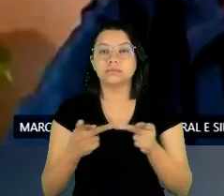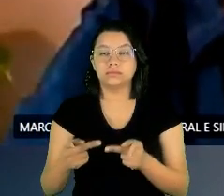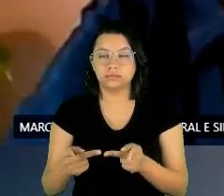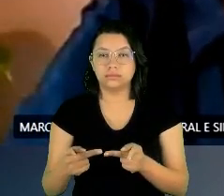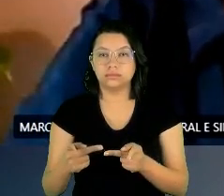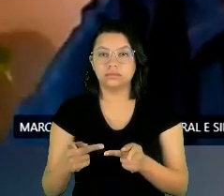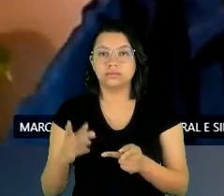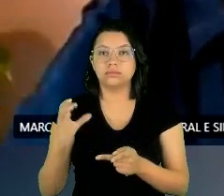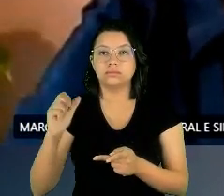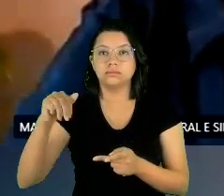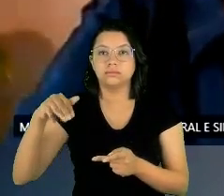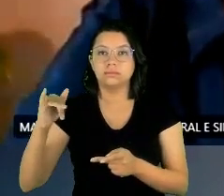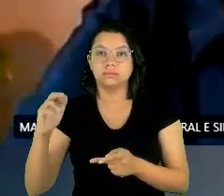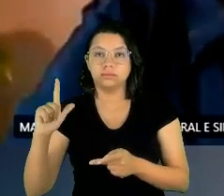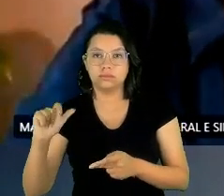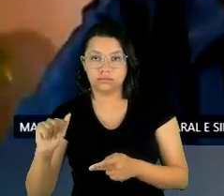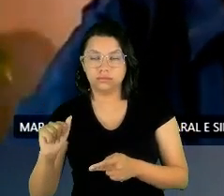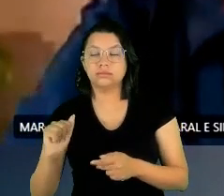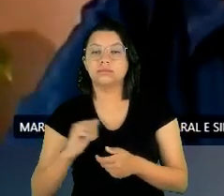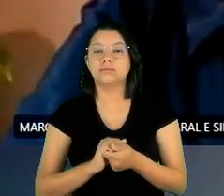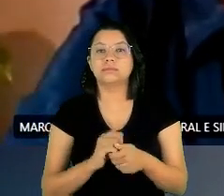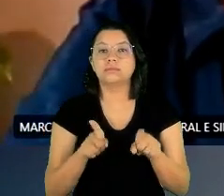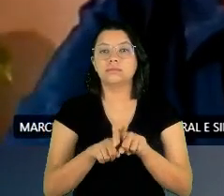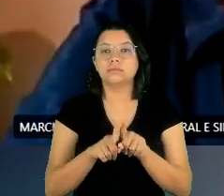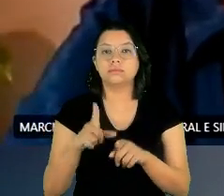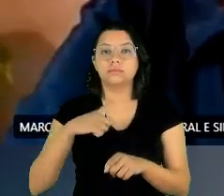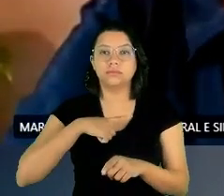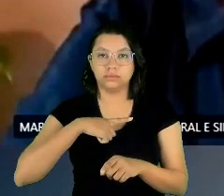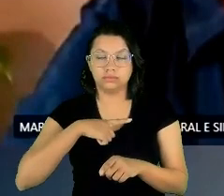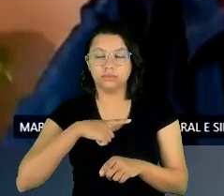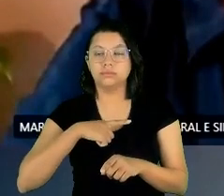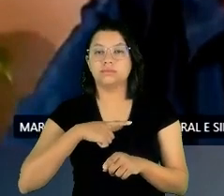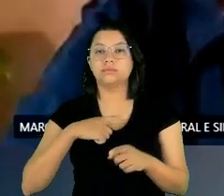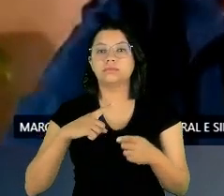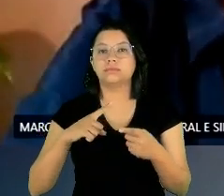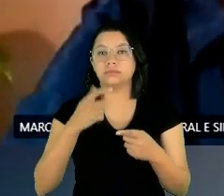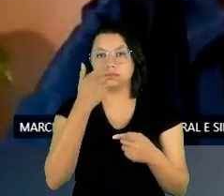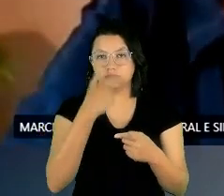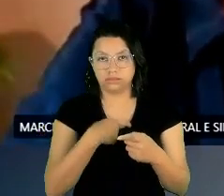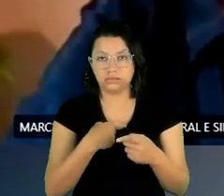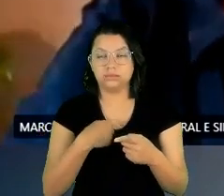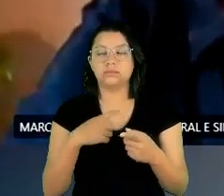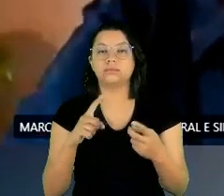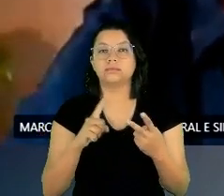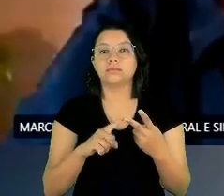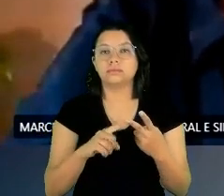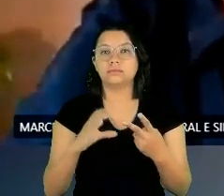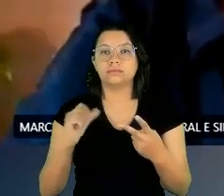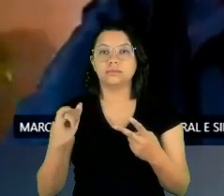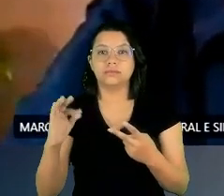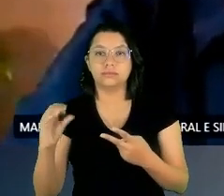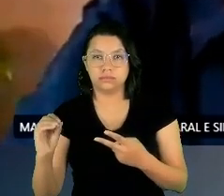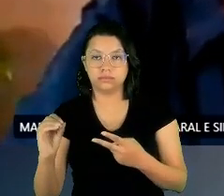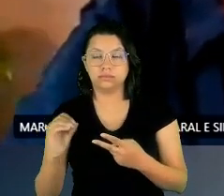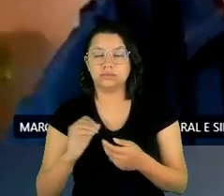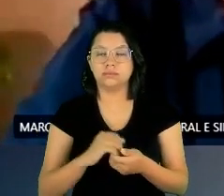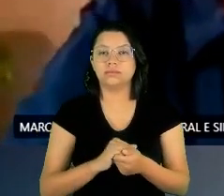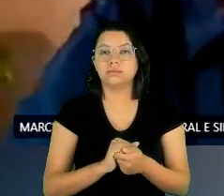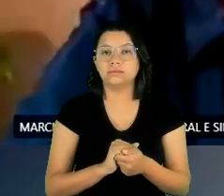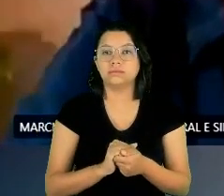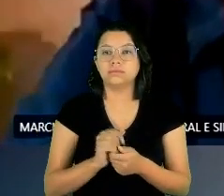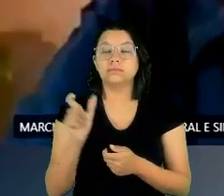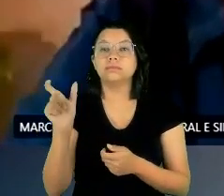professora doutora Camila Campanhã. Também contaremos com dois interlocutores, Márcia Hoffmann, que sou eu, e o Dr.